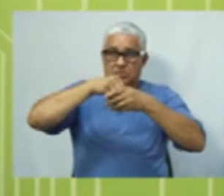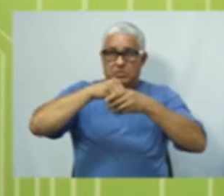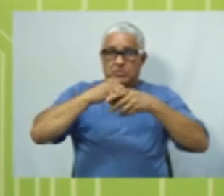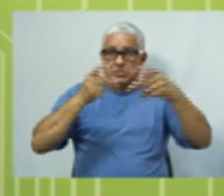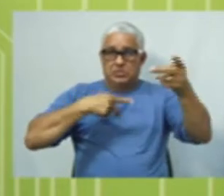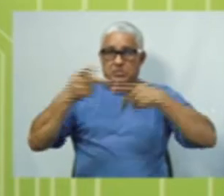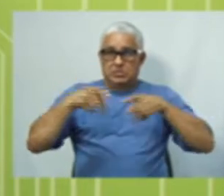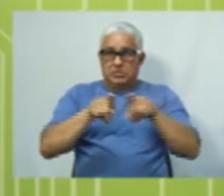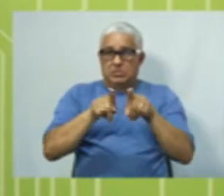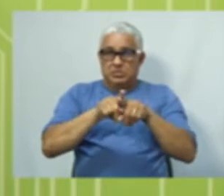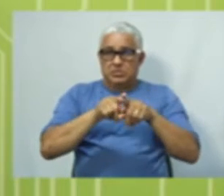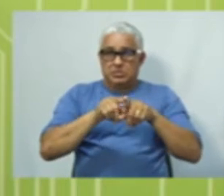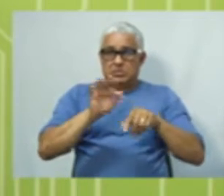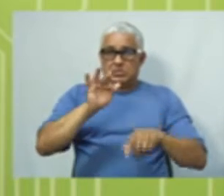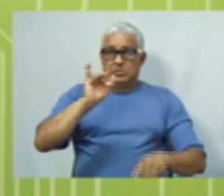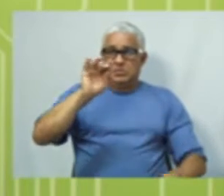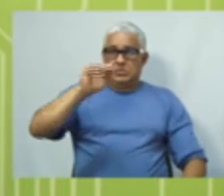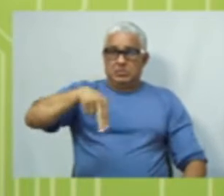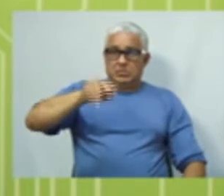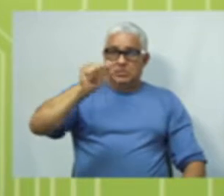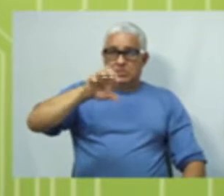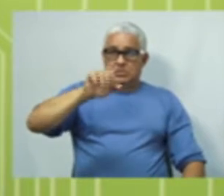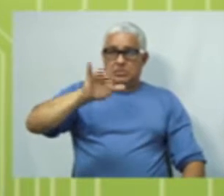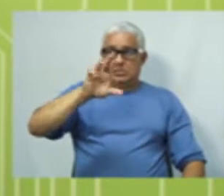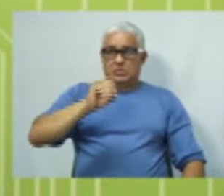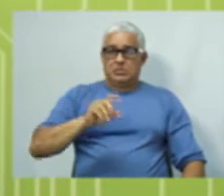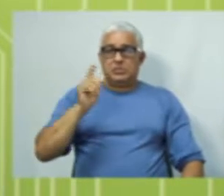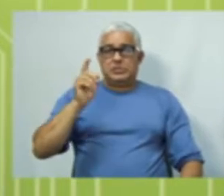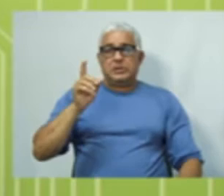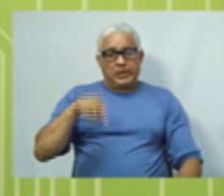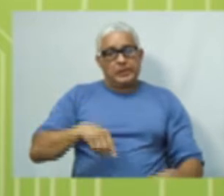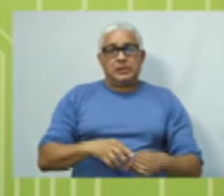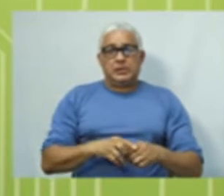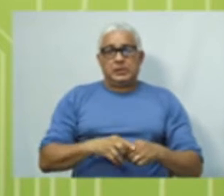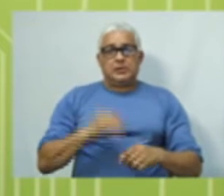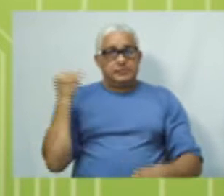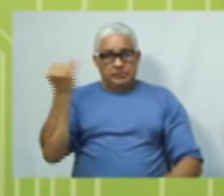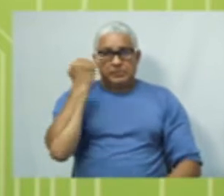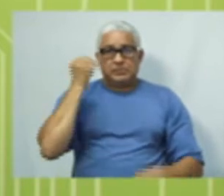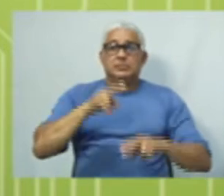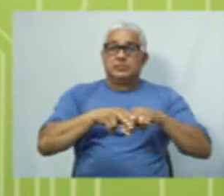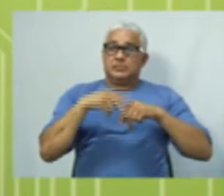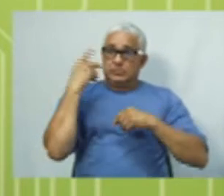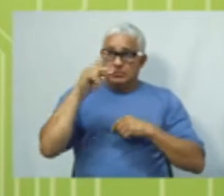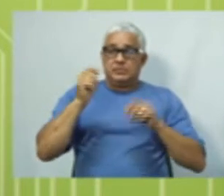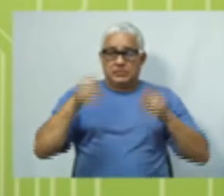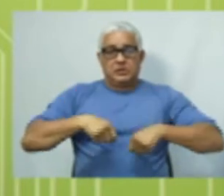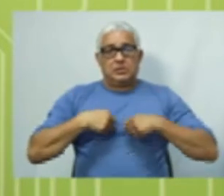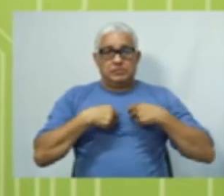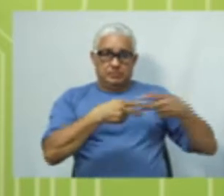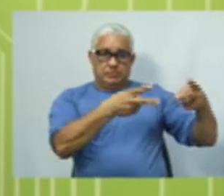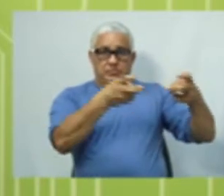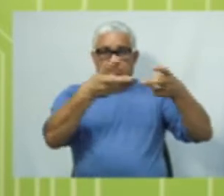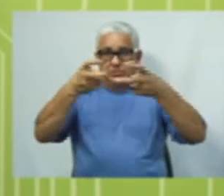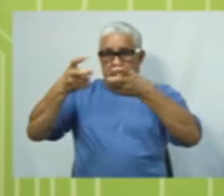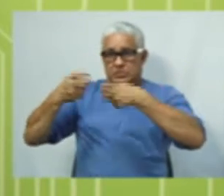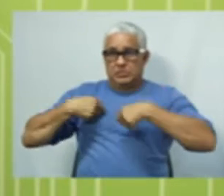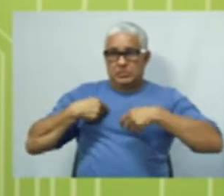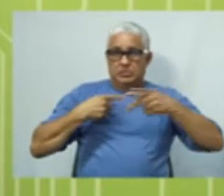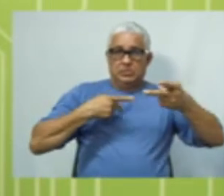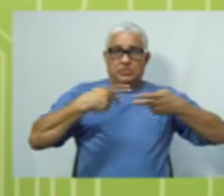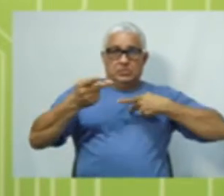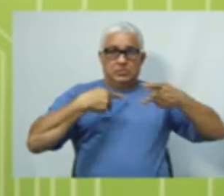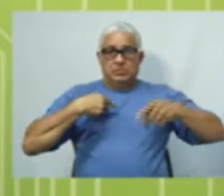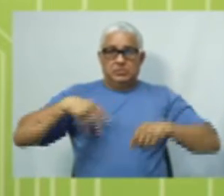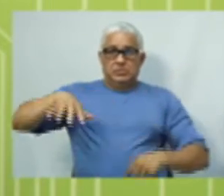planejamento também financeiro, ela é eficaz, tá? Então é por meio dela que eu consigo verificar o que eu planejei para